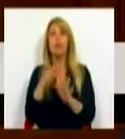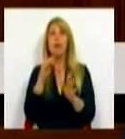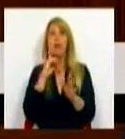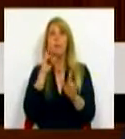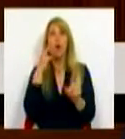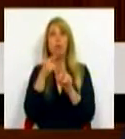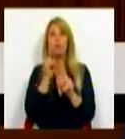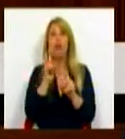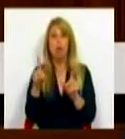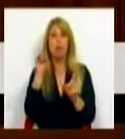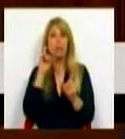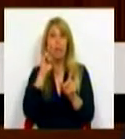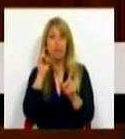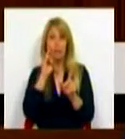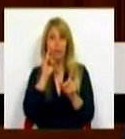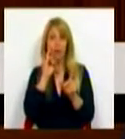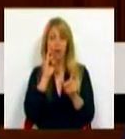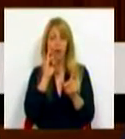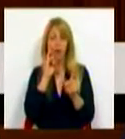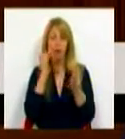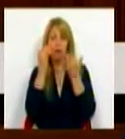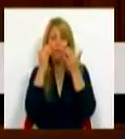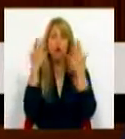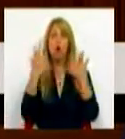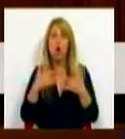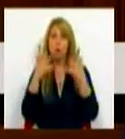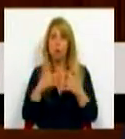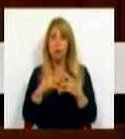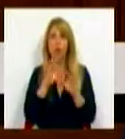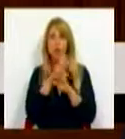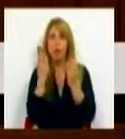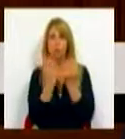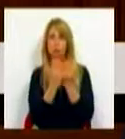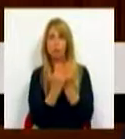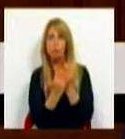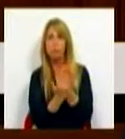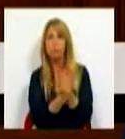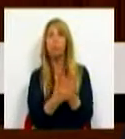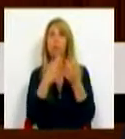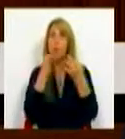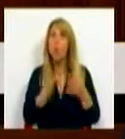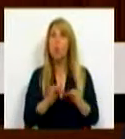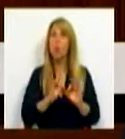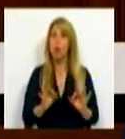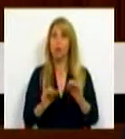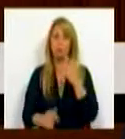a informação contabilística era agregada corretamente. E, portanto, esse é um processo